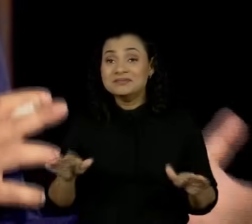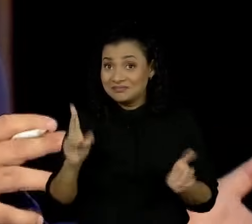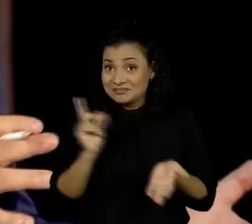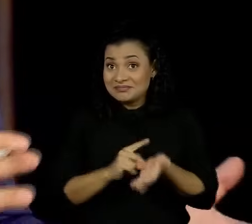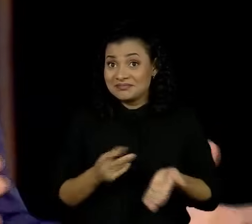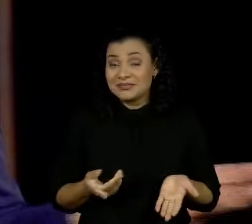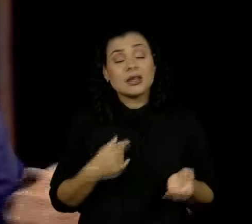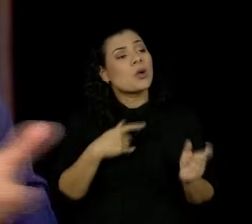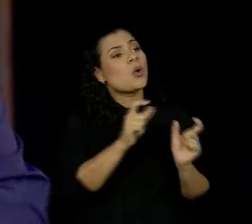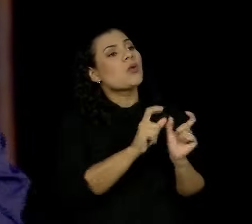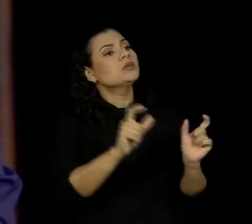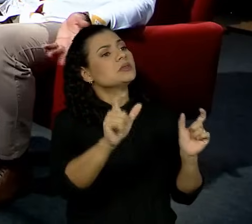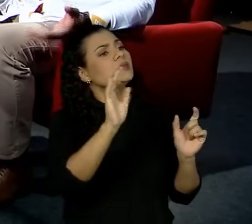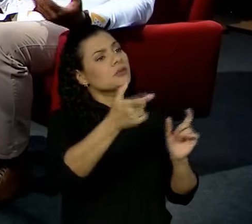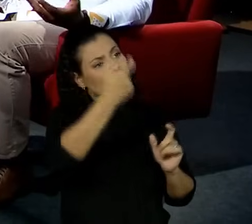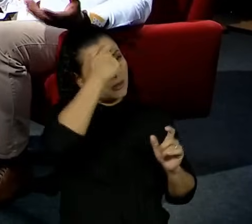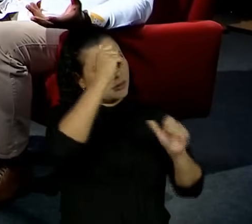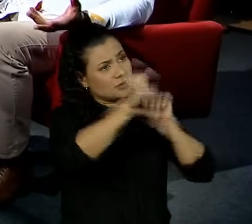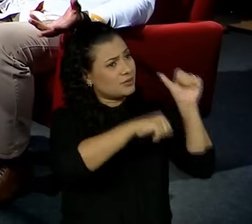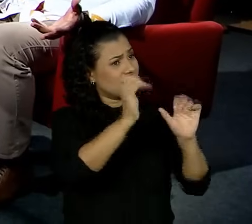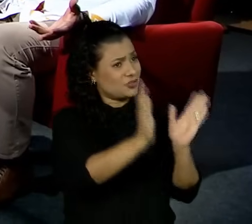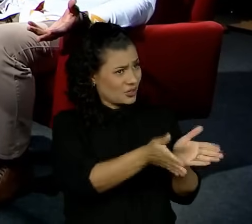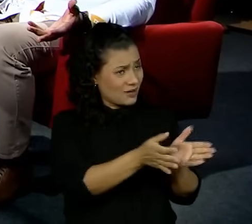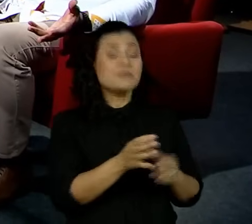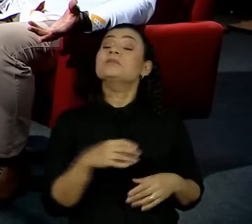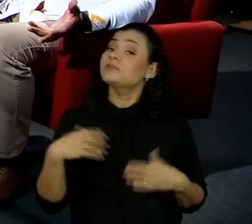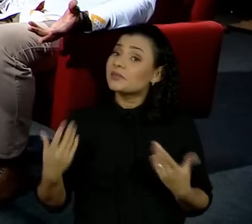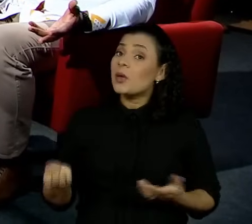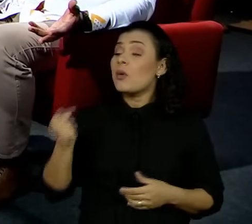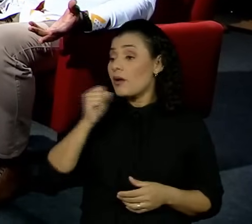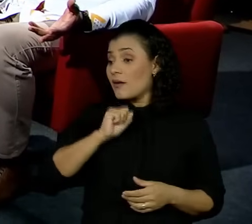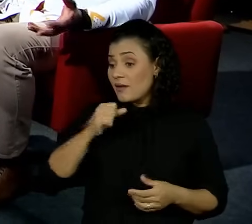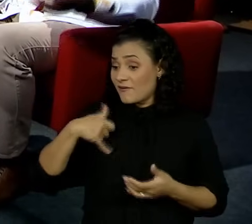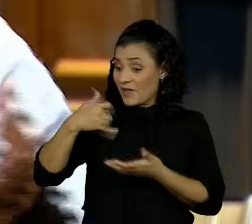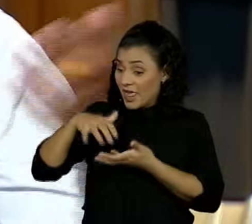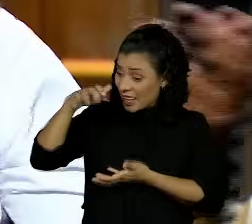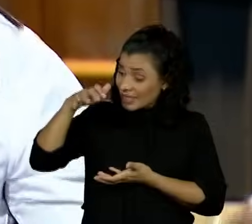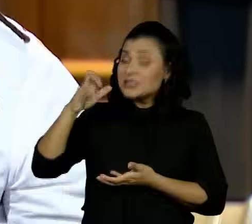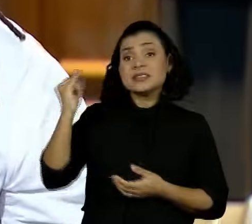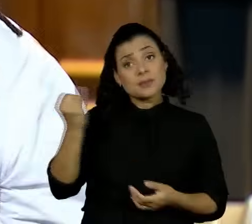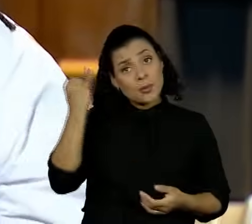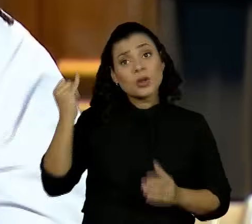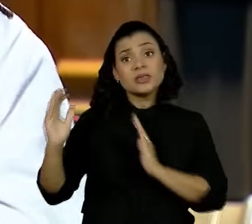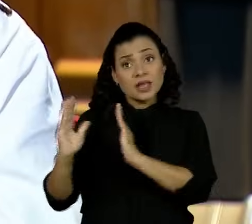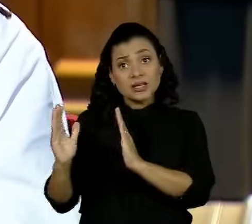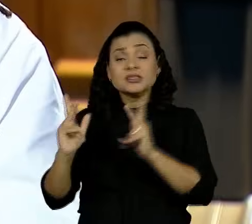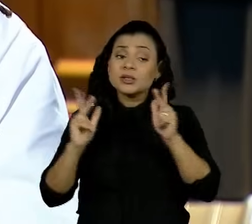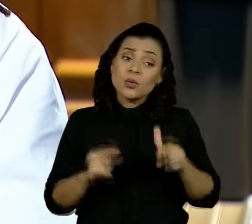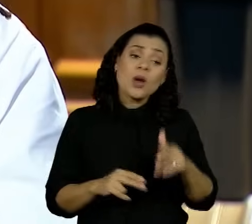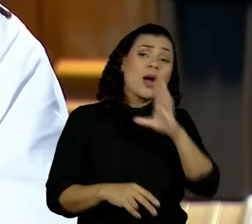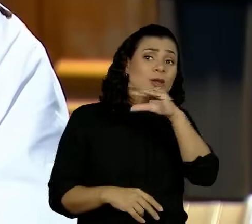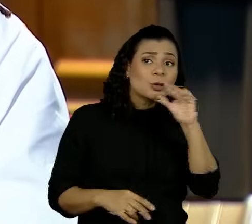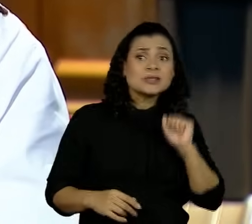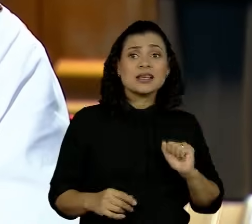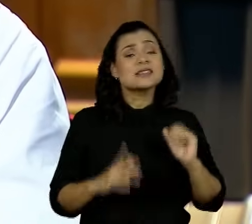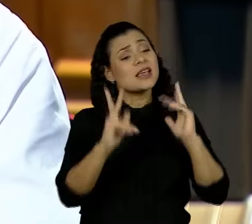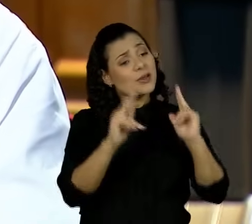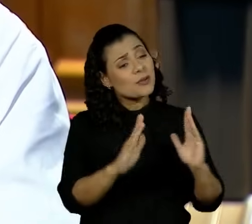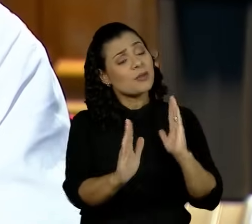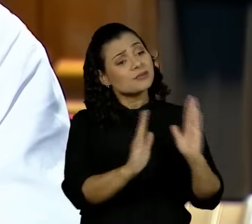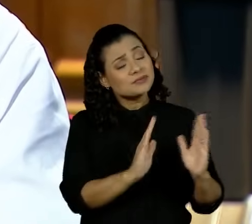esse conceito desde pequeno. Sim, a velhice é uma fase importante, assim como é a adolescência. E talvez